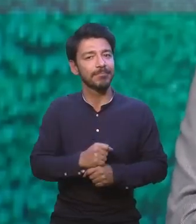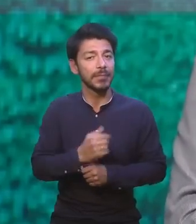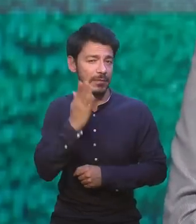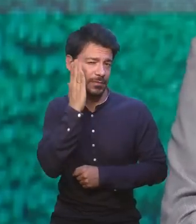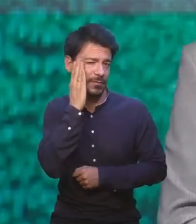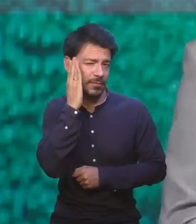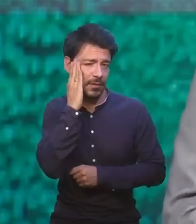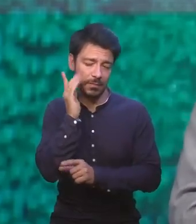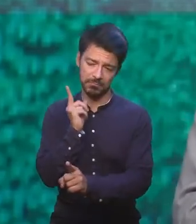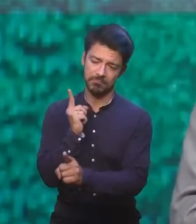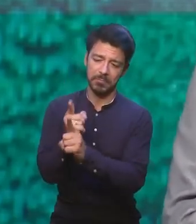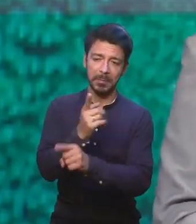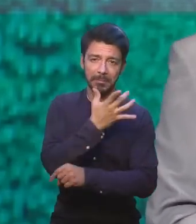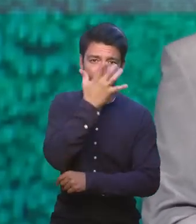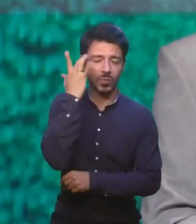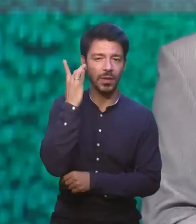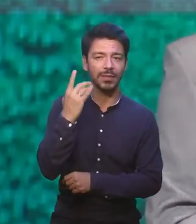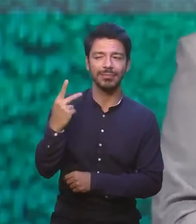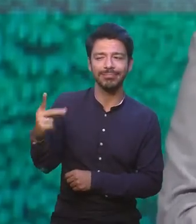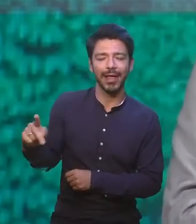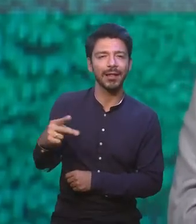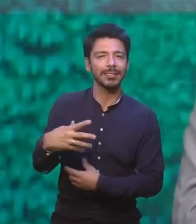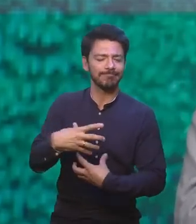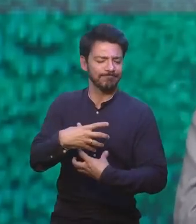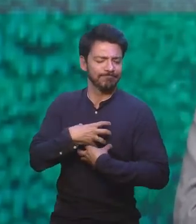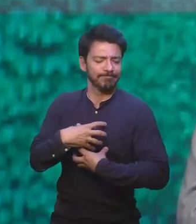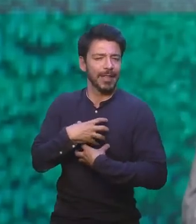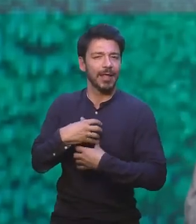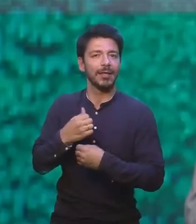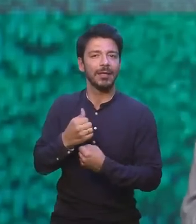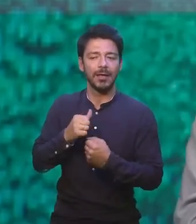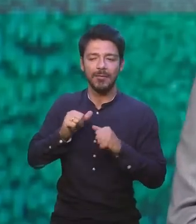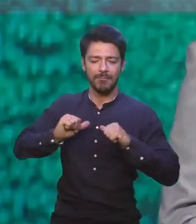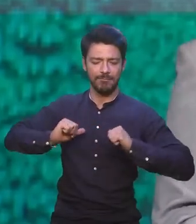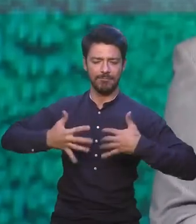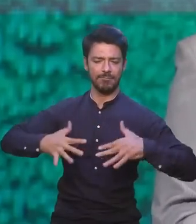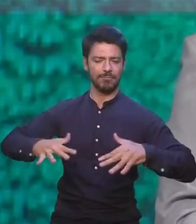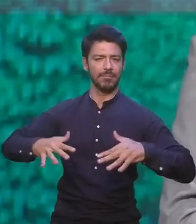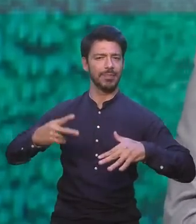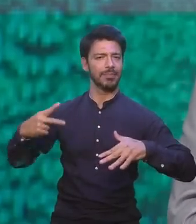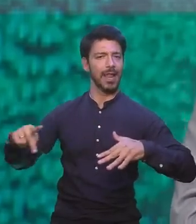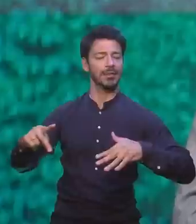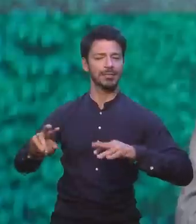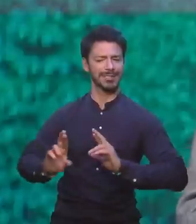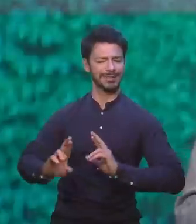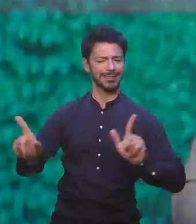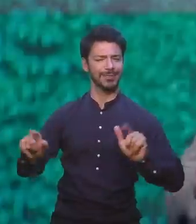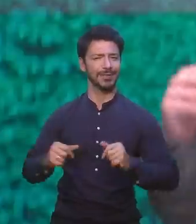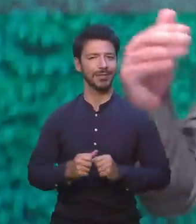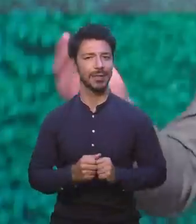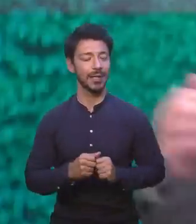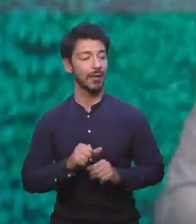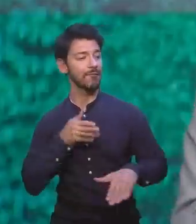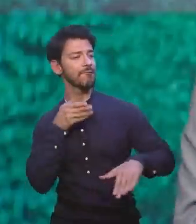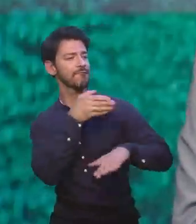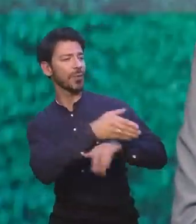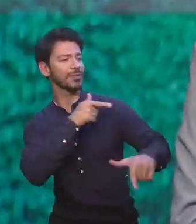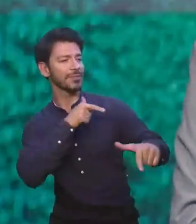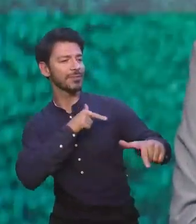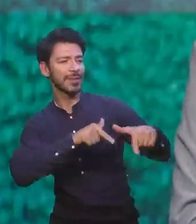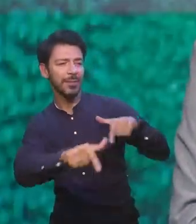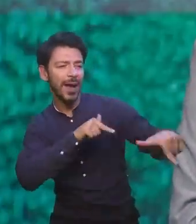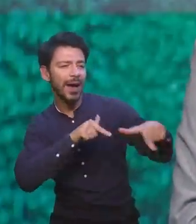aquela pessoa, aquele tipo de vibração. Vou para uma reunião que eu sei que vai ser difícil, aquele ambiente é desafiador, às vezes uma reunião